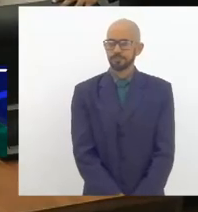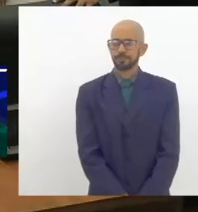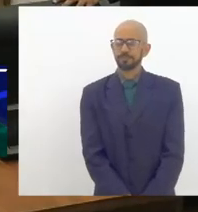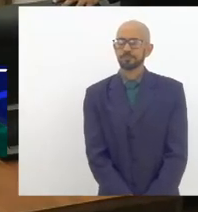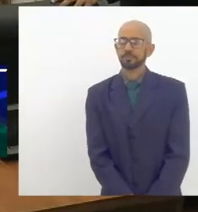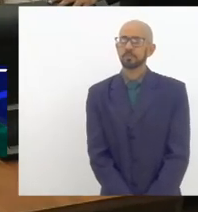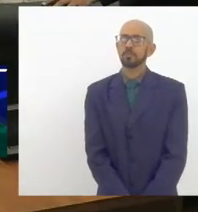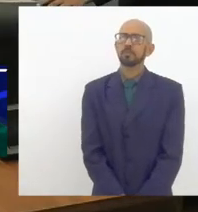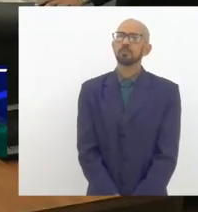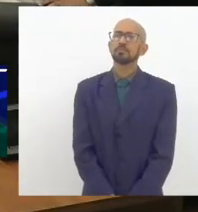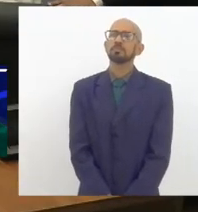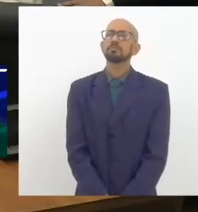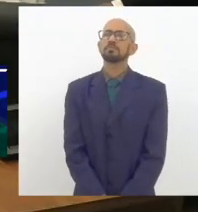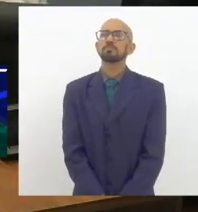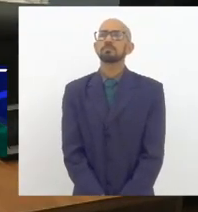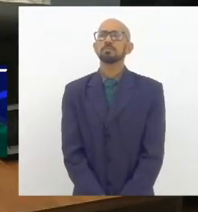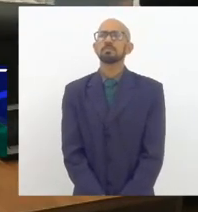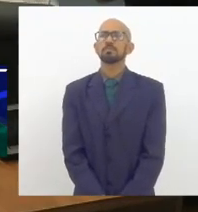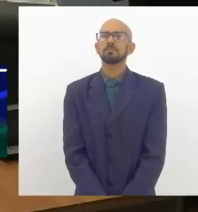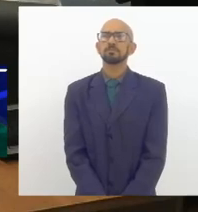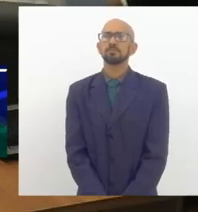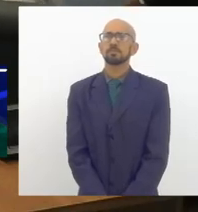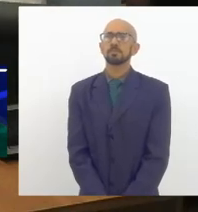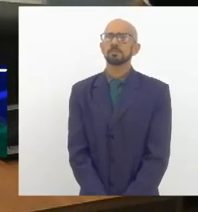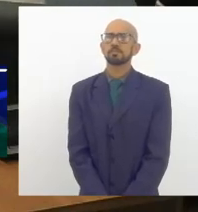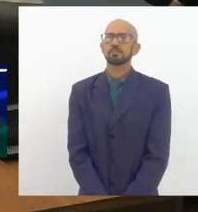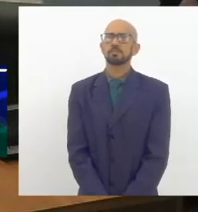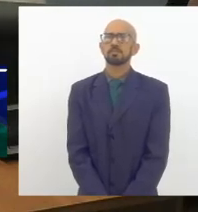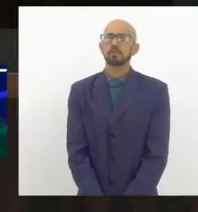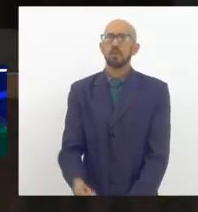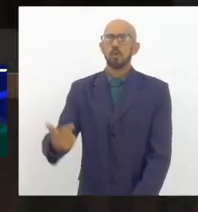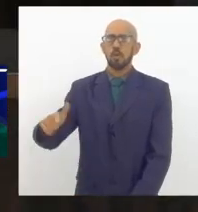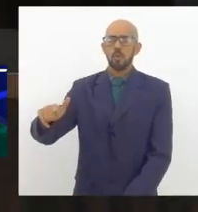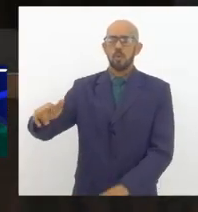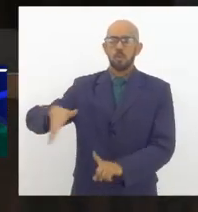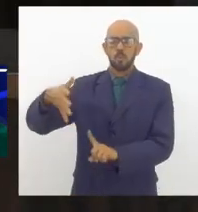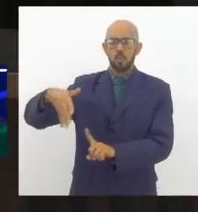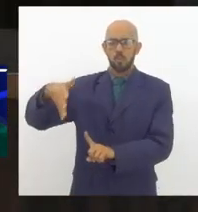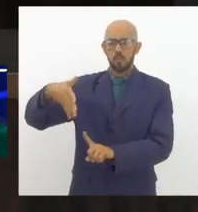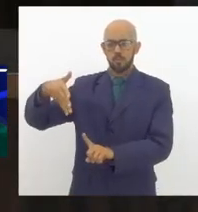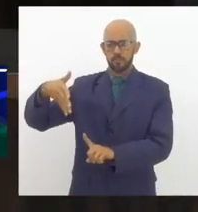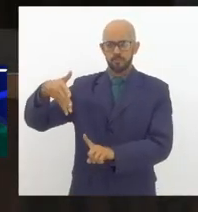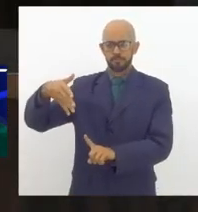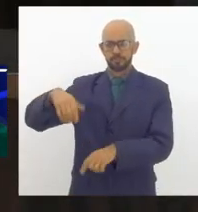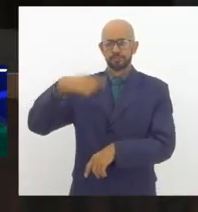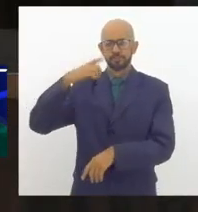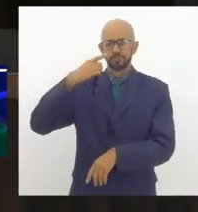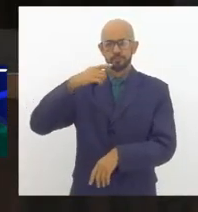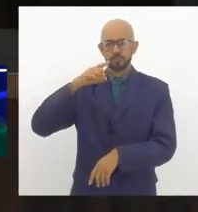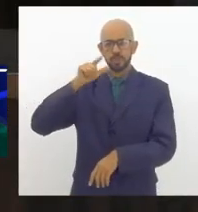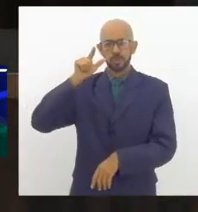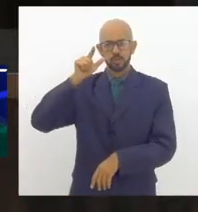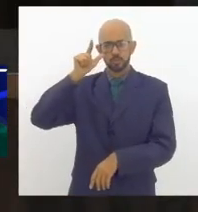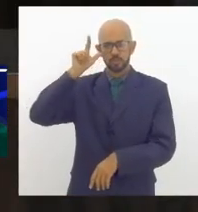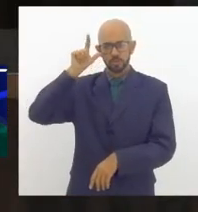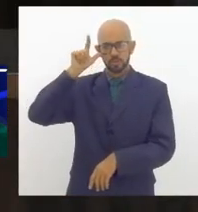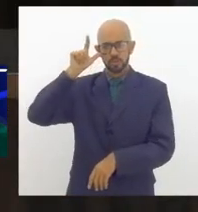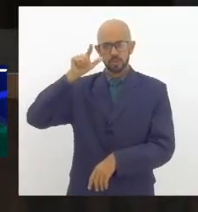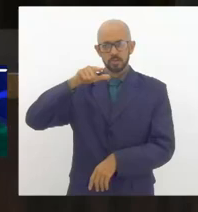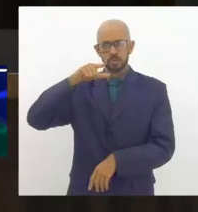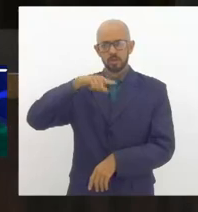pode tocar o próximo orador inscrito Nobre deputada Lucinha